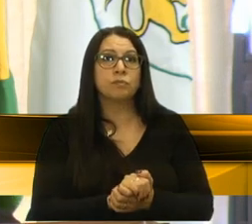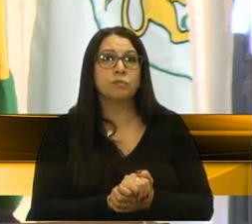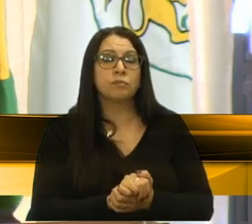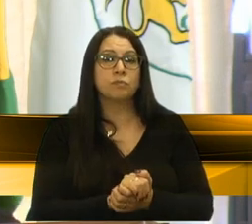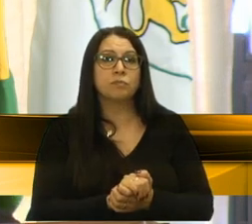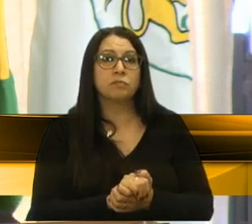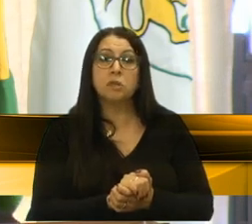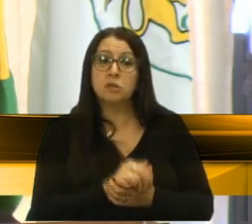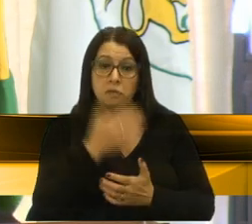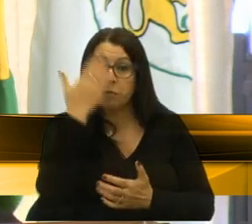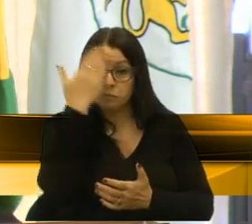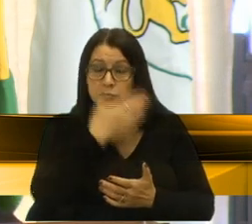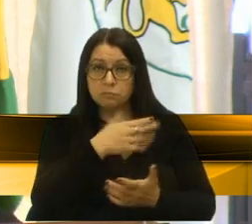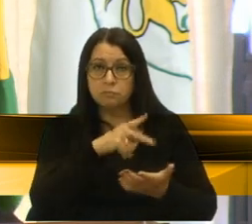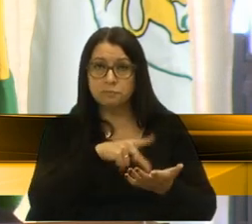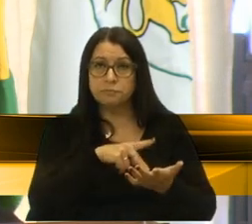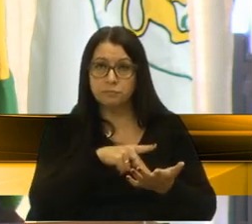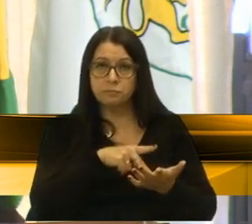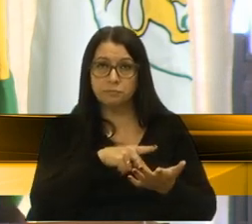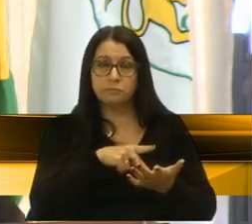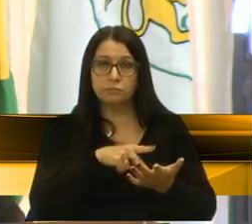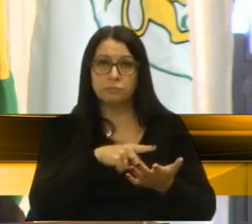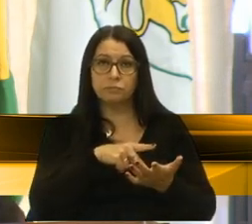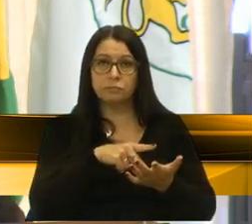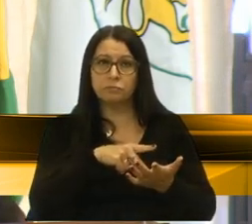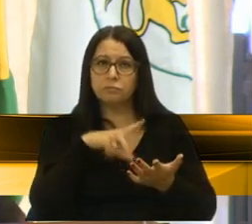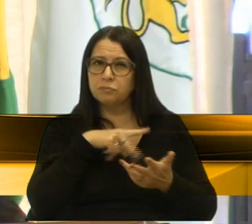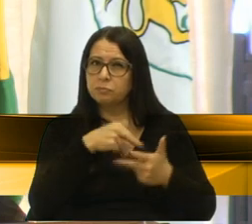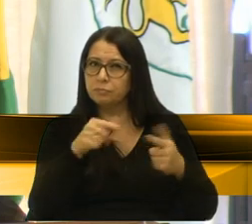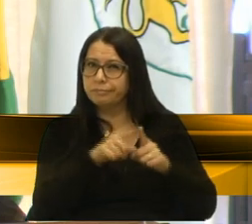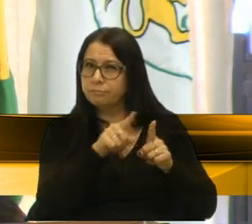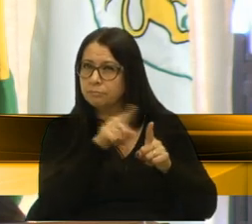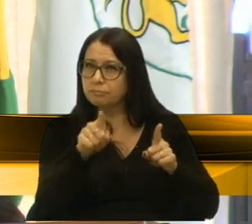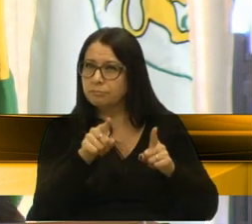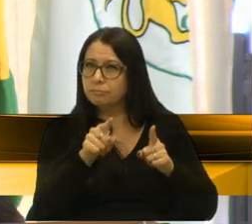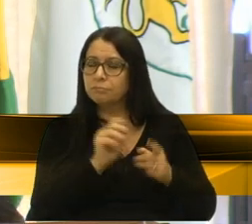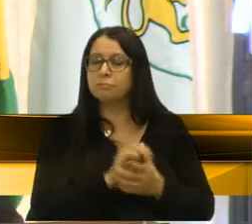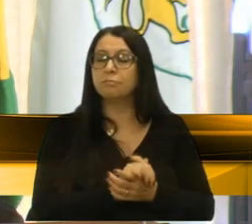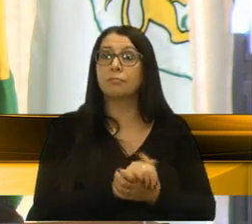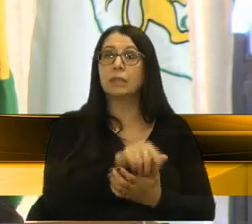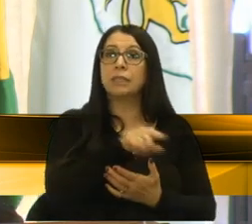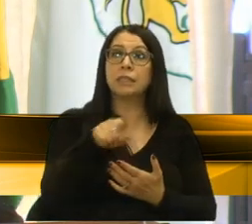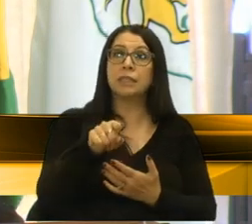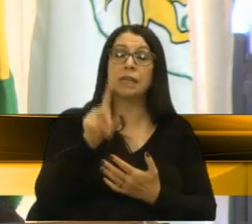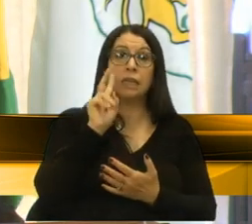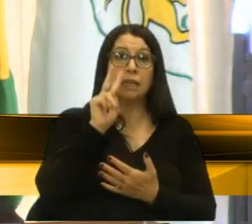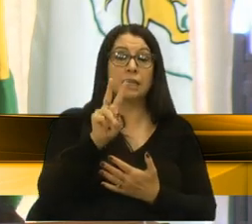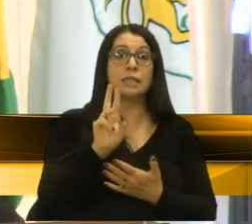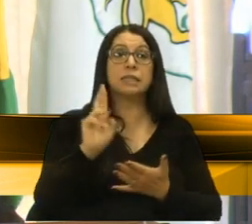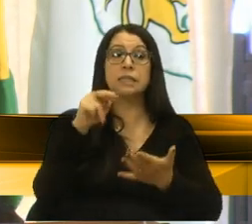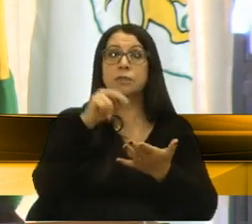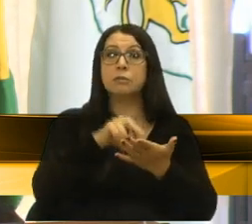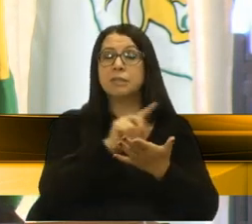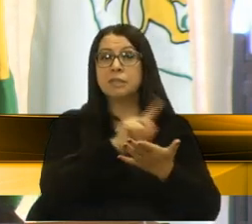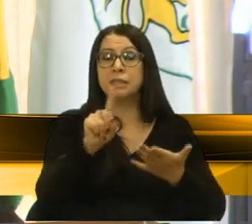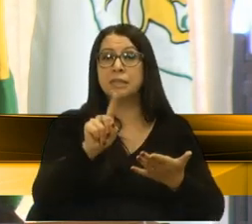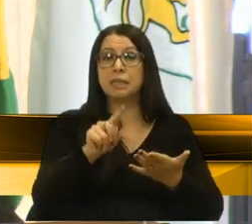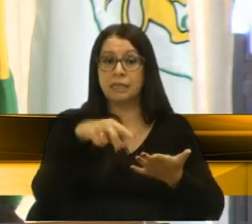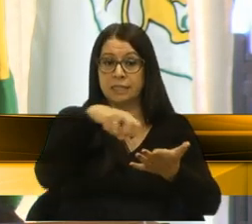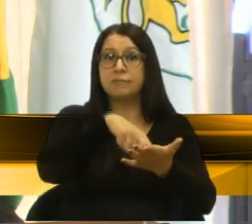e constatavam realmente. Onde tinha fumaça, tinha fogo. E aí eles realmente iam lá e puniam.